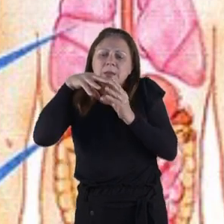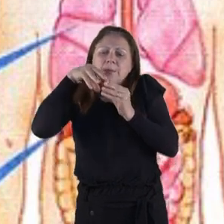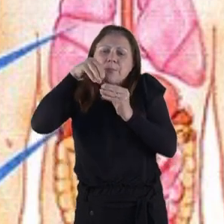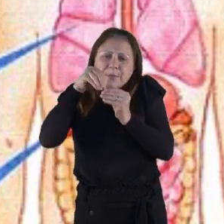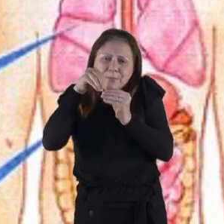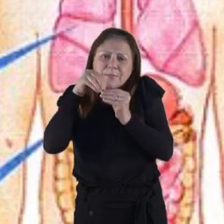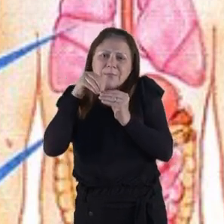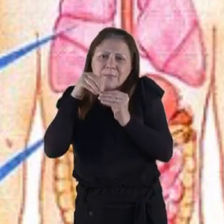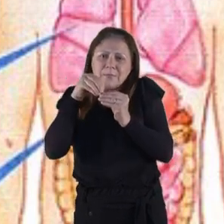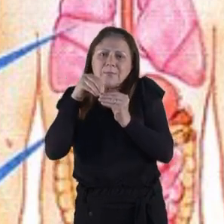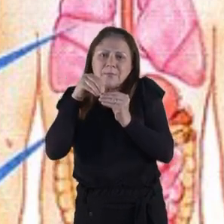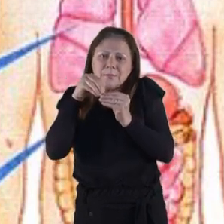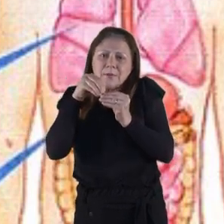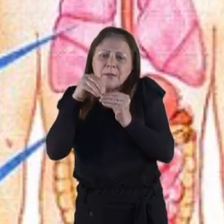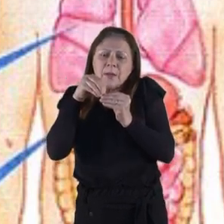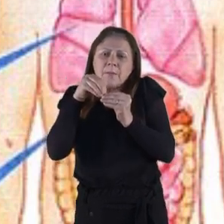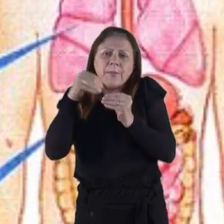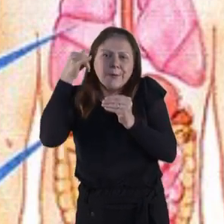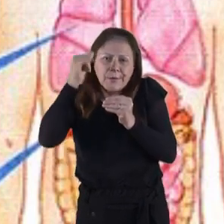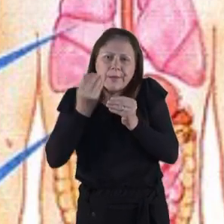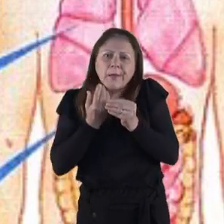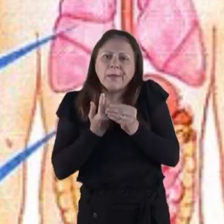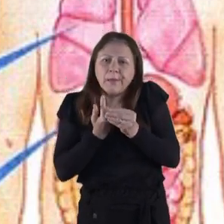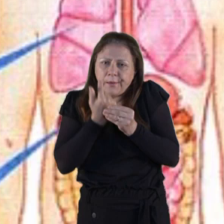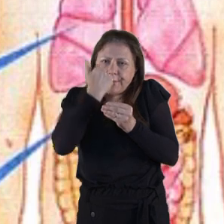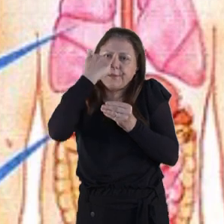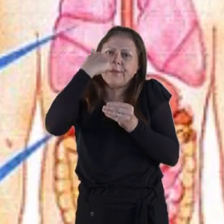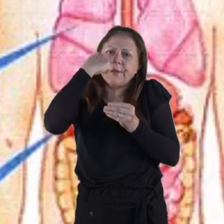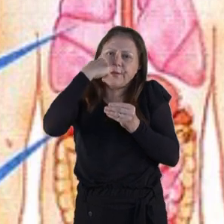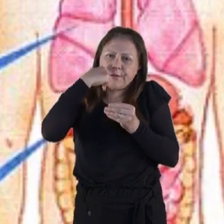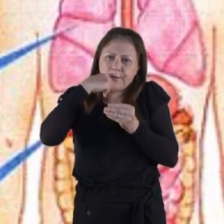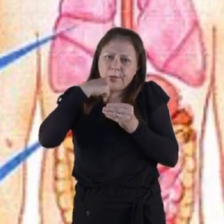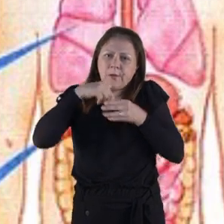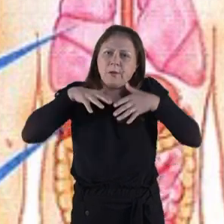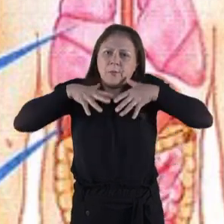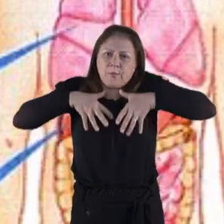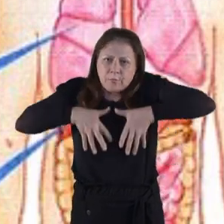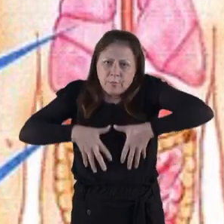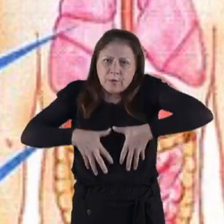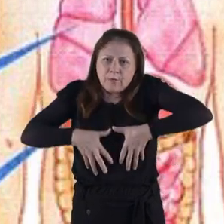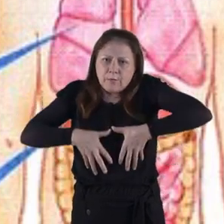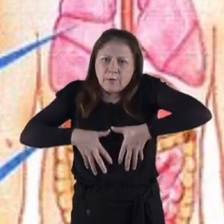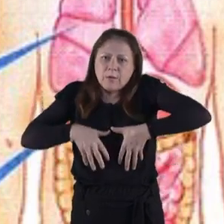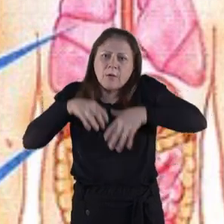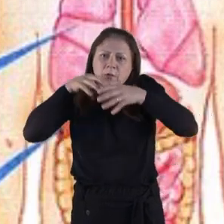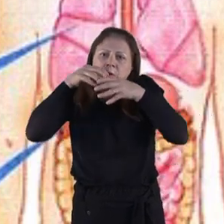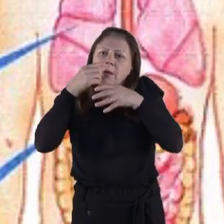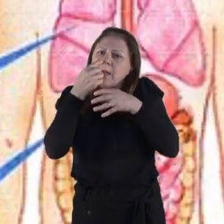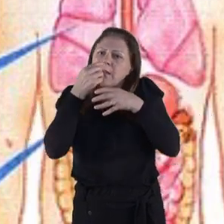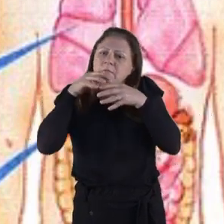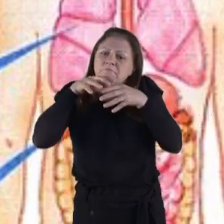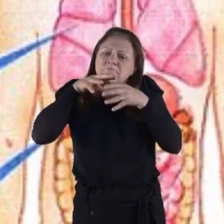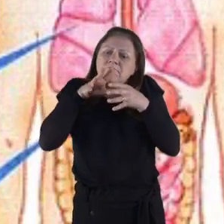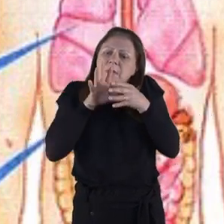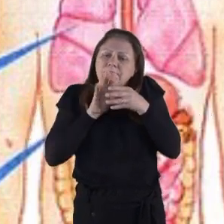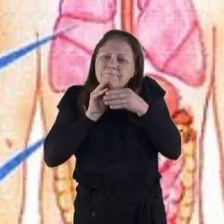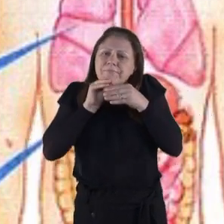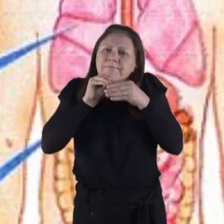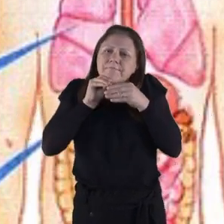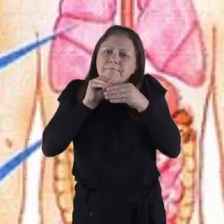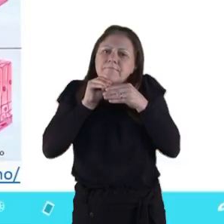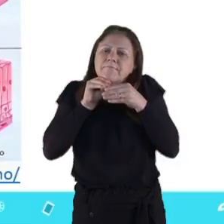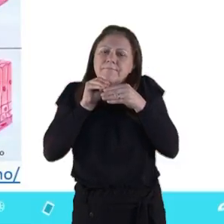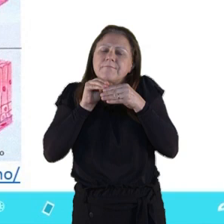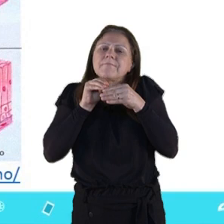poeirinhas, né? Coisas que podem acabar entrando pelas suas narinas e indo para o pulmão. Então, ele captura essas poeirinhas, essas